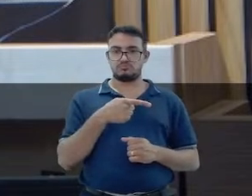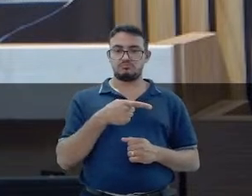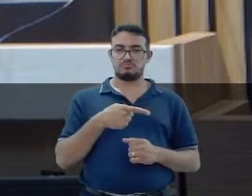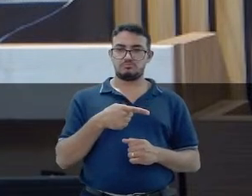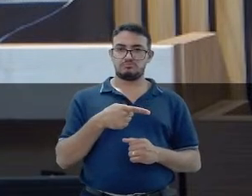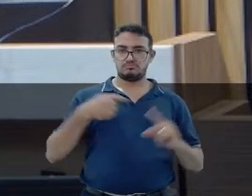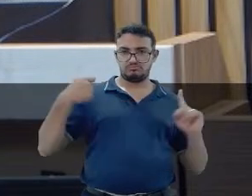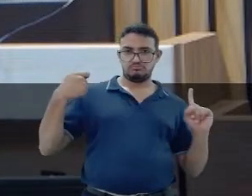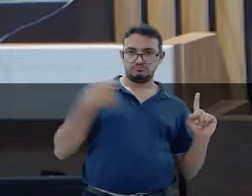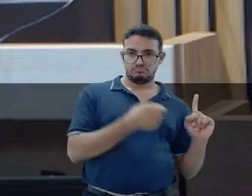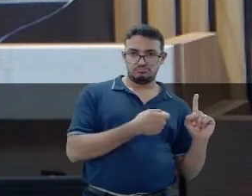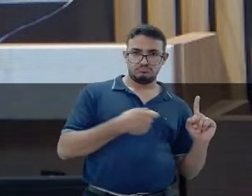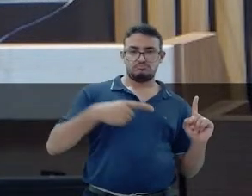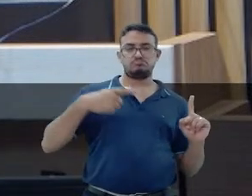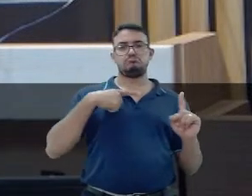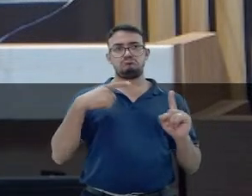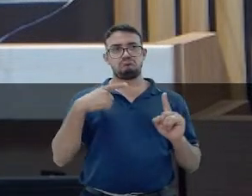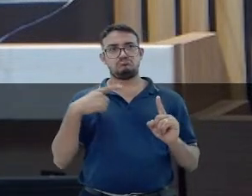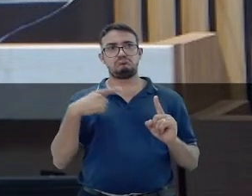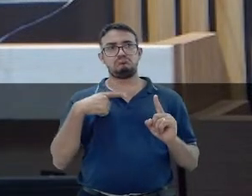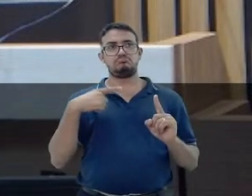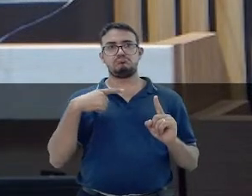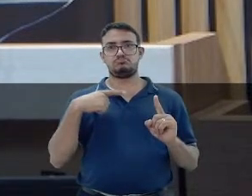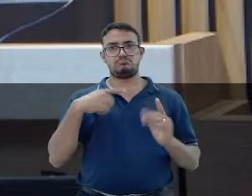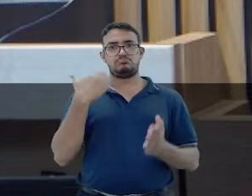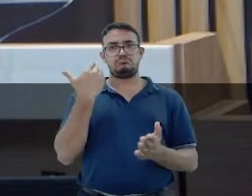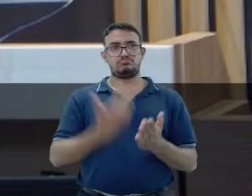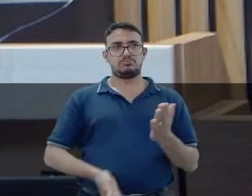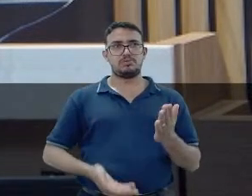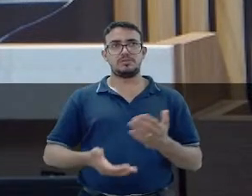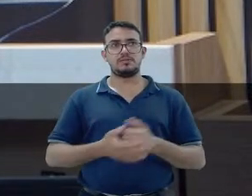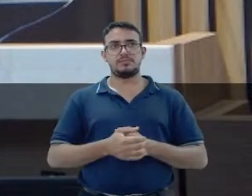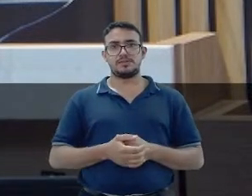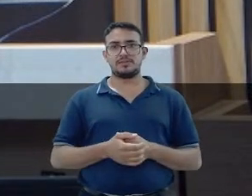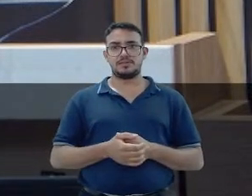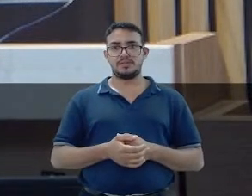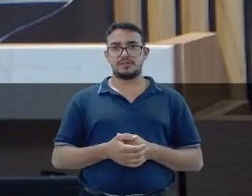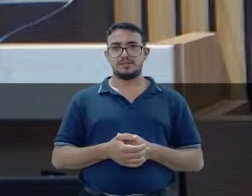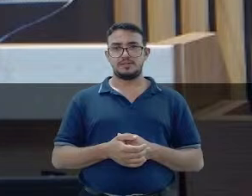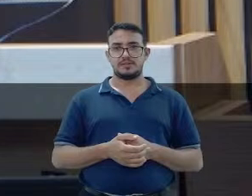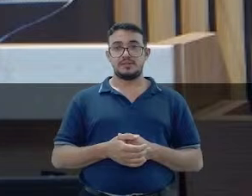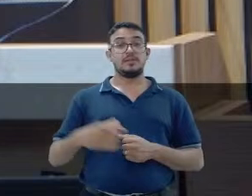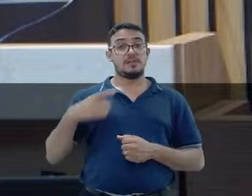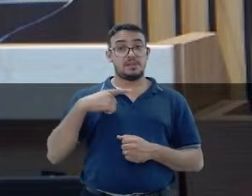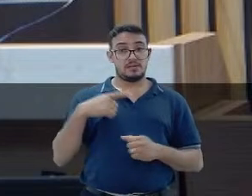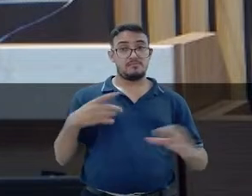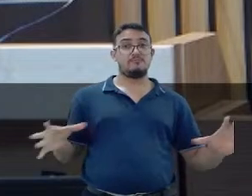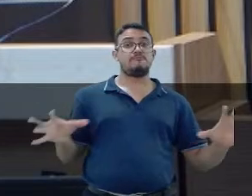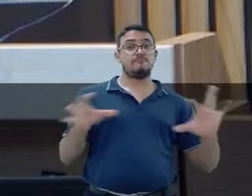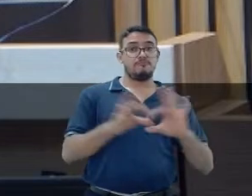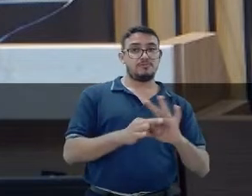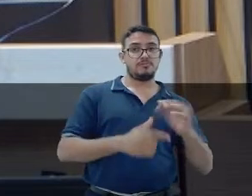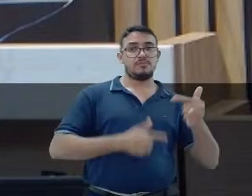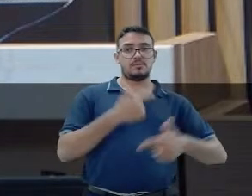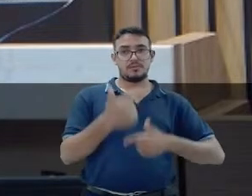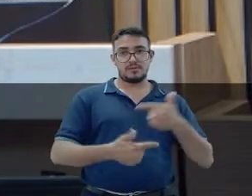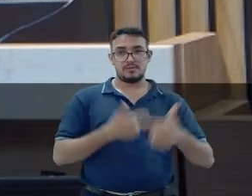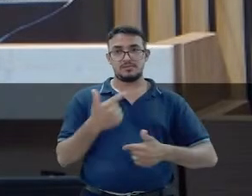apurou que houve essa perda, mas concluiu pela ausência de nexo de causalidade com o labor